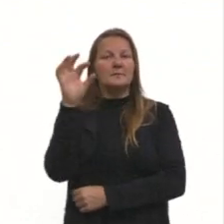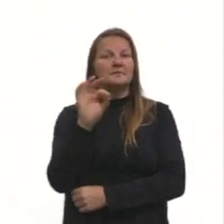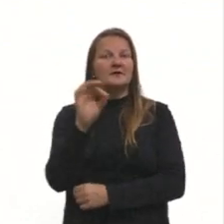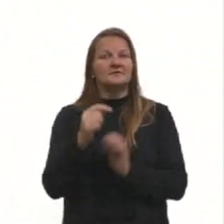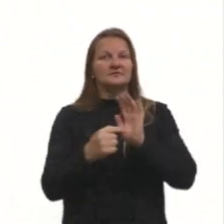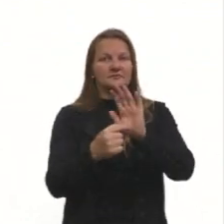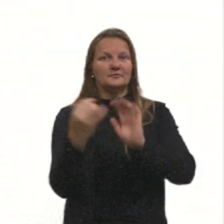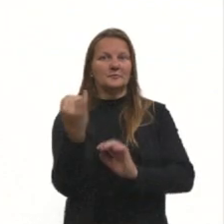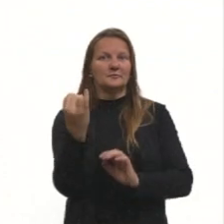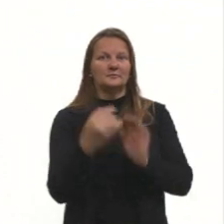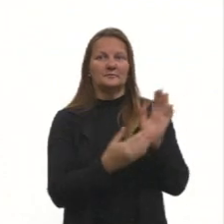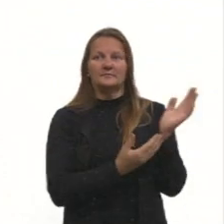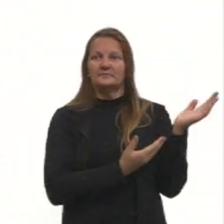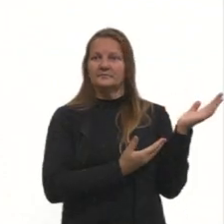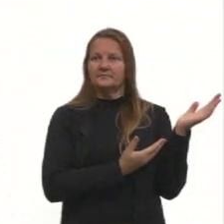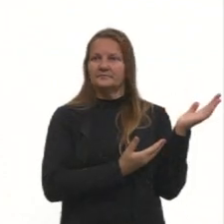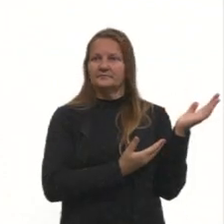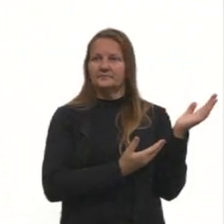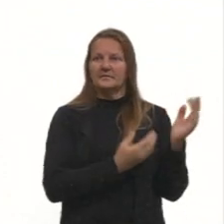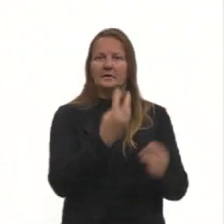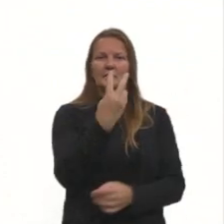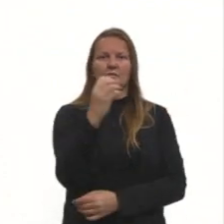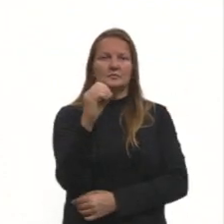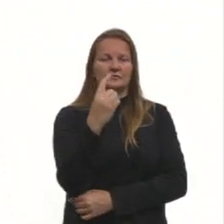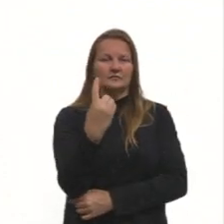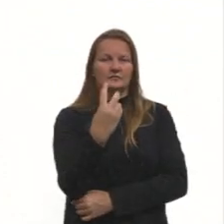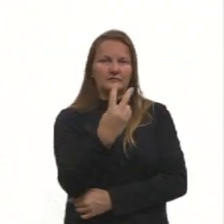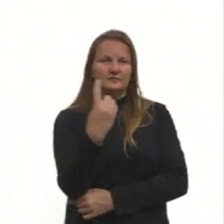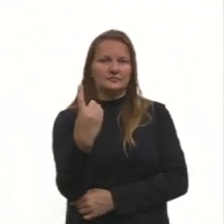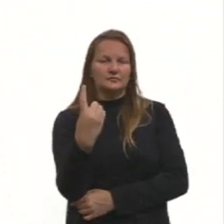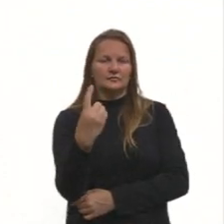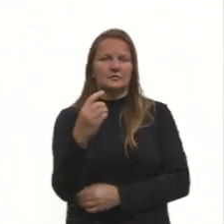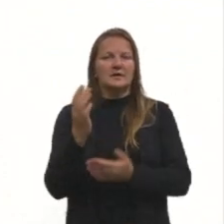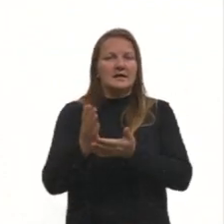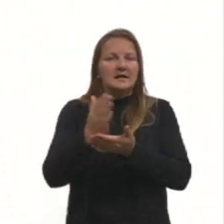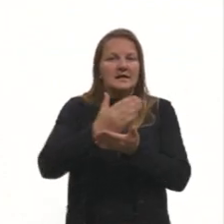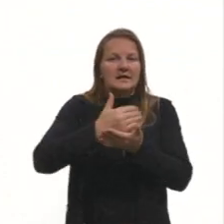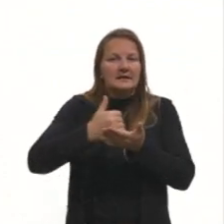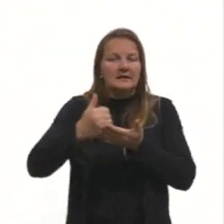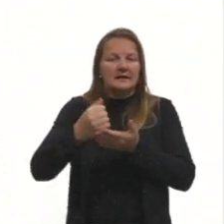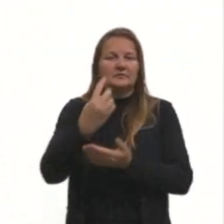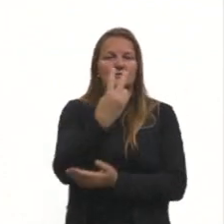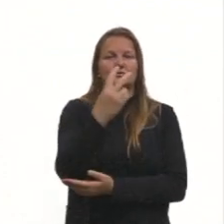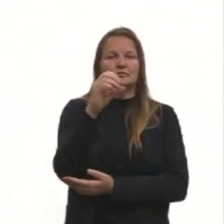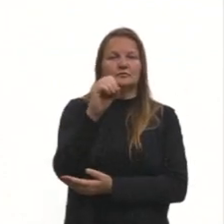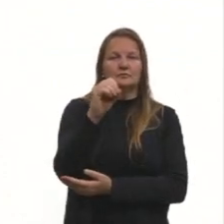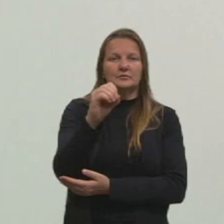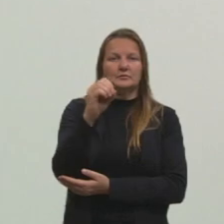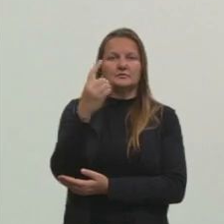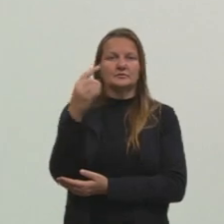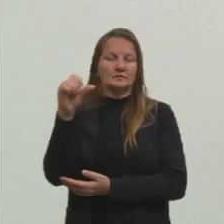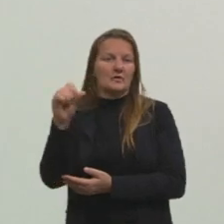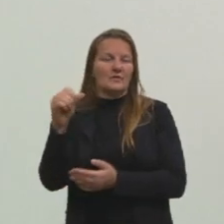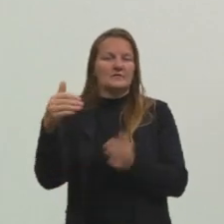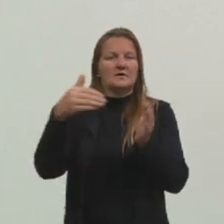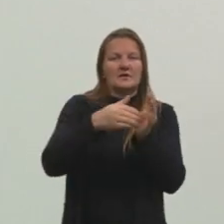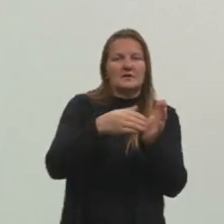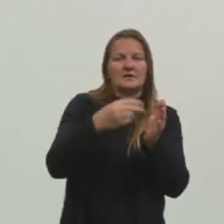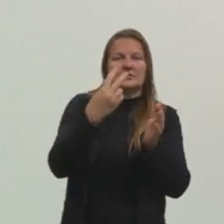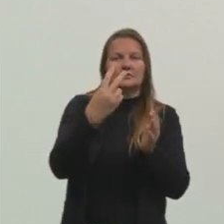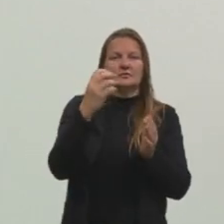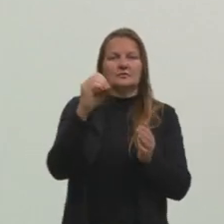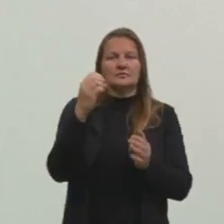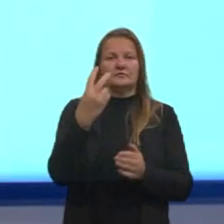então aqui 2021 né temos aqui os dados né de 2019 e 2021 que o Instituto Ayrton Senna